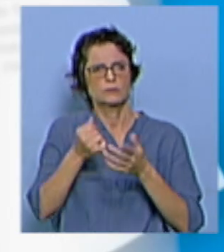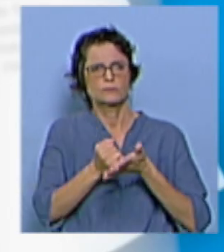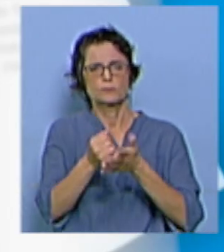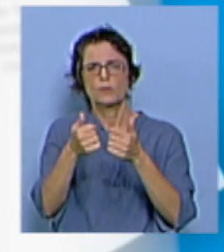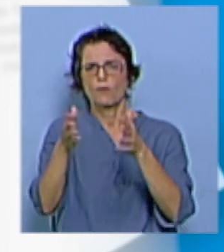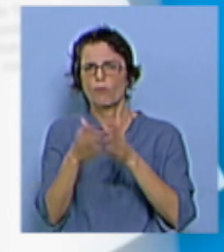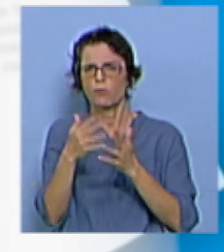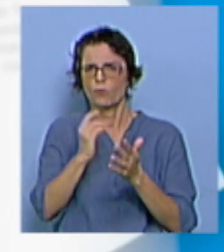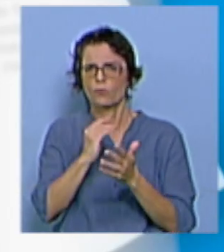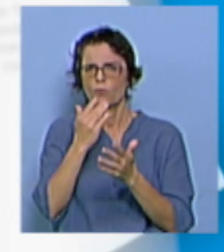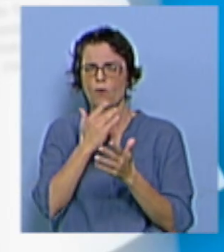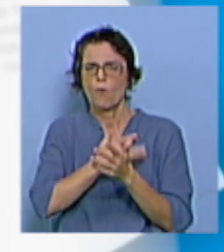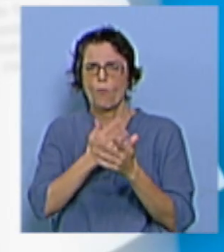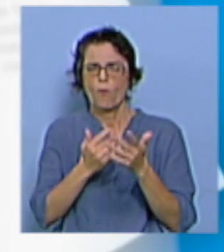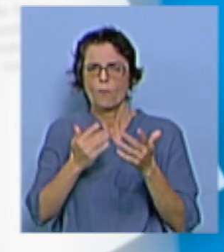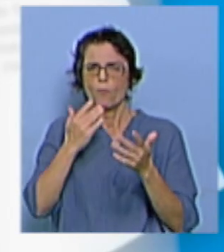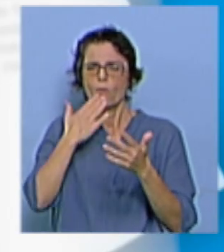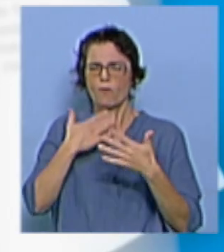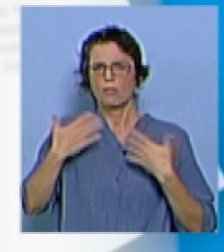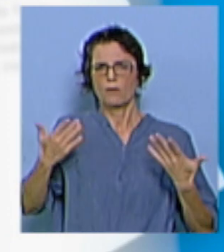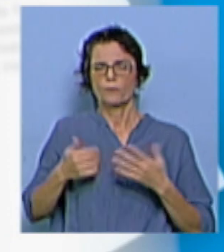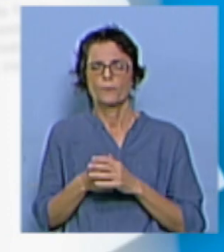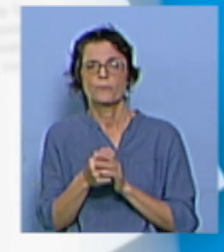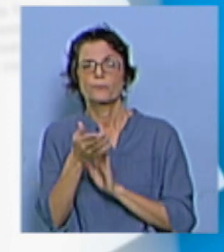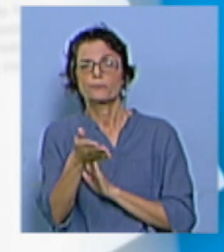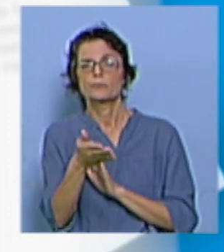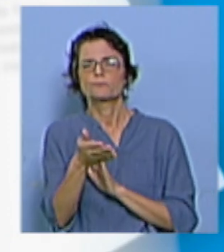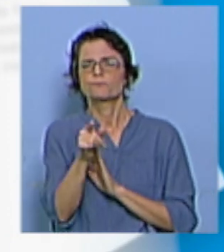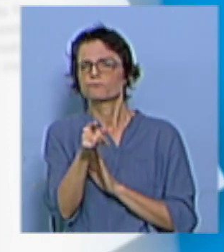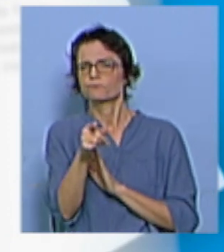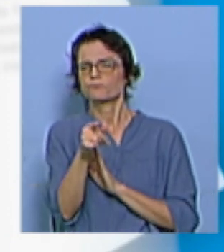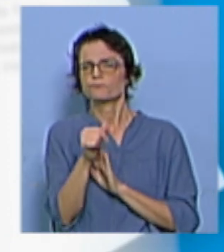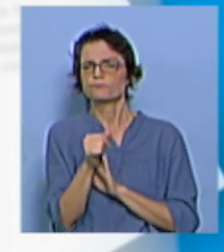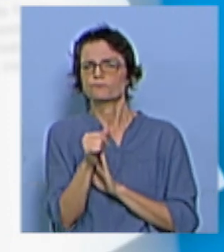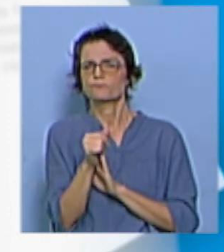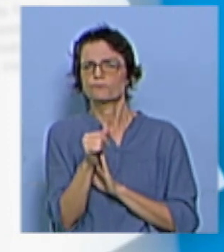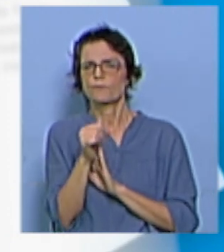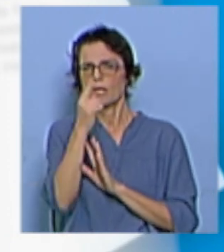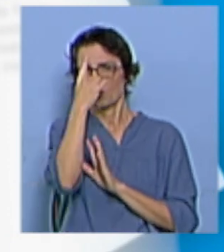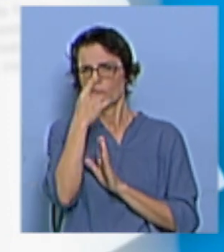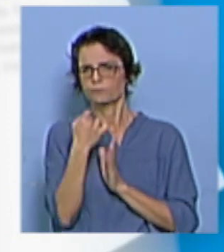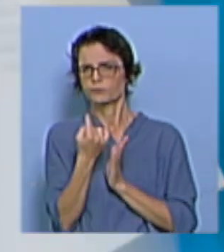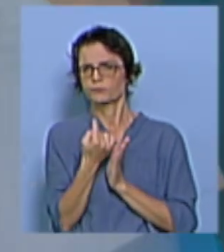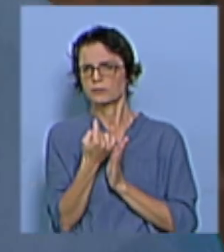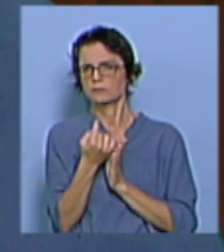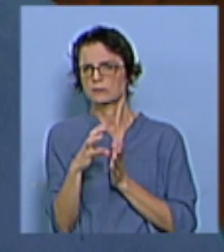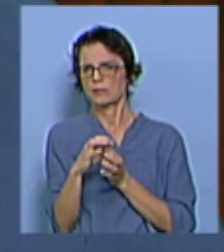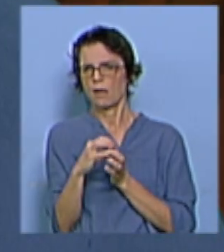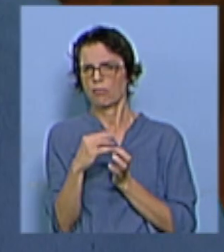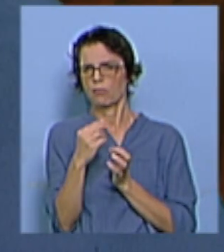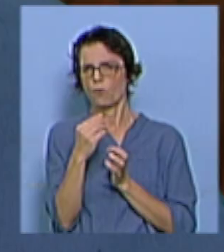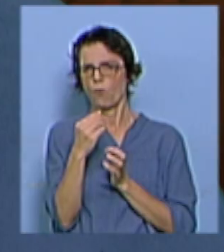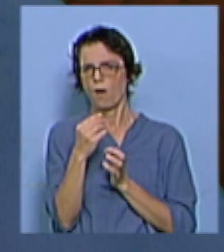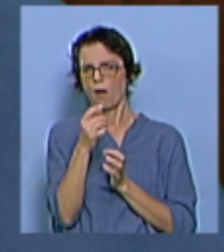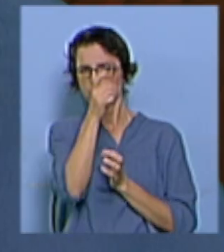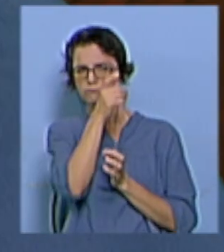perfil do que consiste ser cristão e seguir Jesus Cristo. Sim, São Paulo, na carta aos